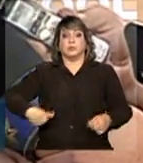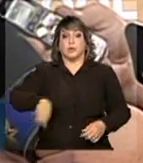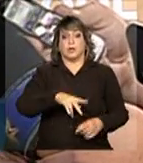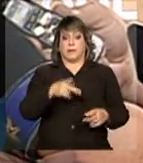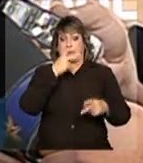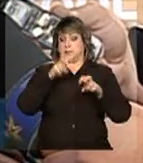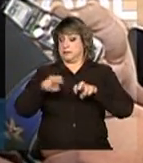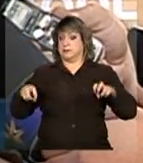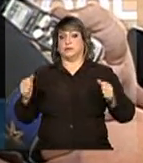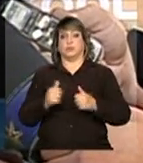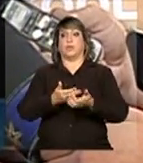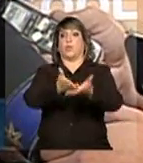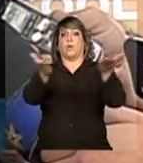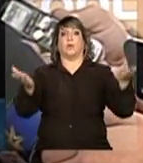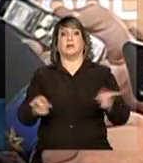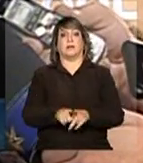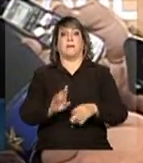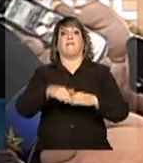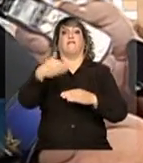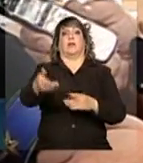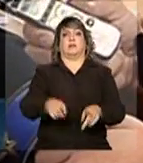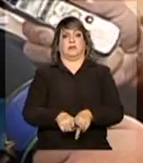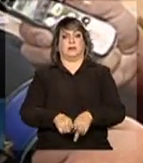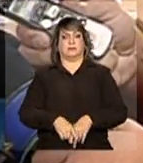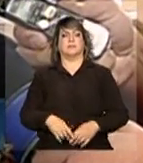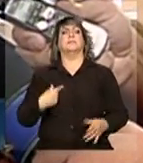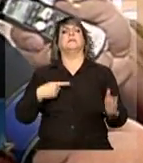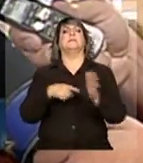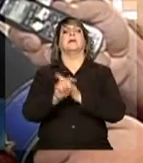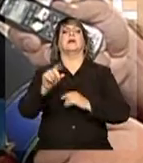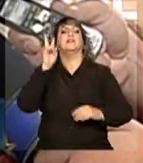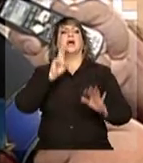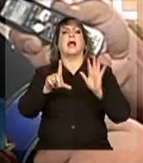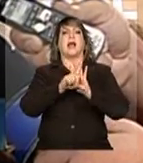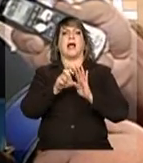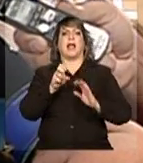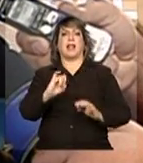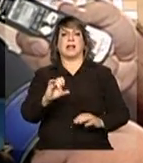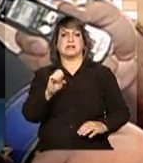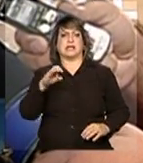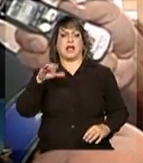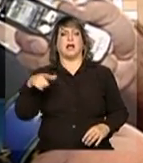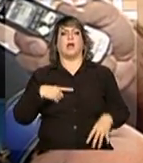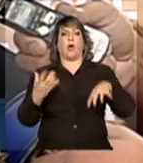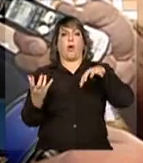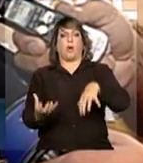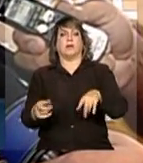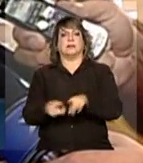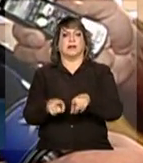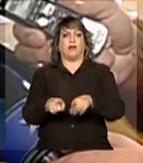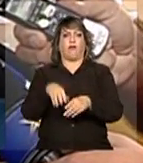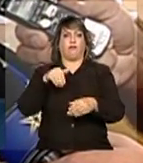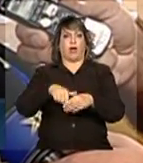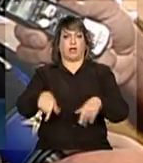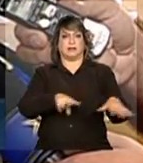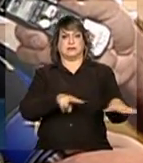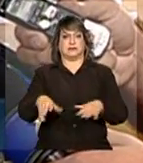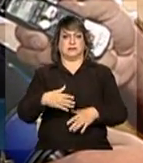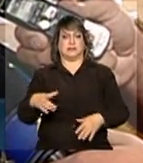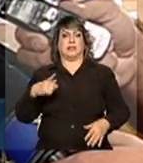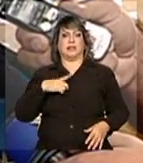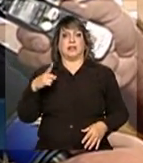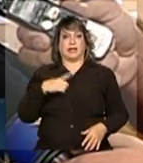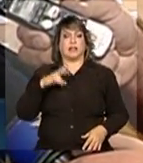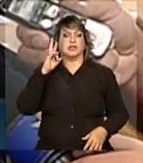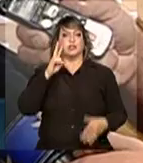com os demais. Ministro, um avanço foi a lei seca, o endurecimento da pena. E o Congresso, ele vota também, essa semana já está previsto, inclusive, em